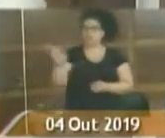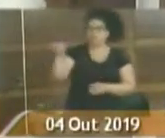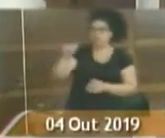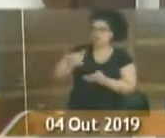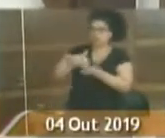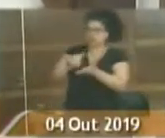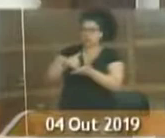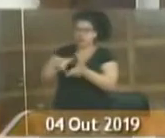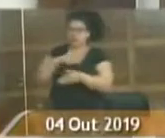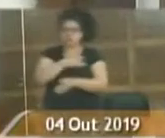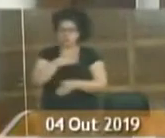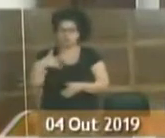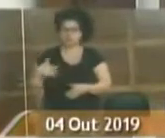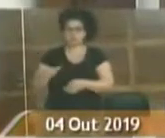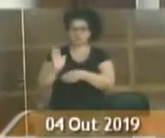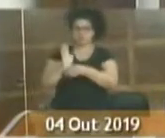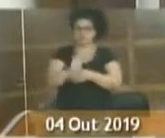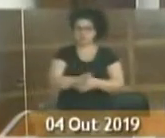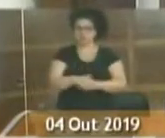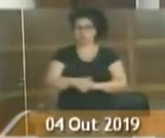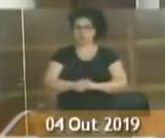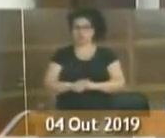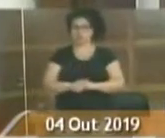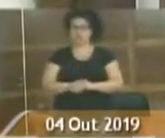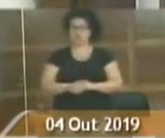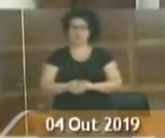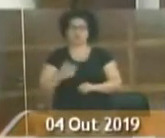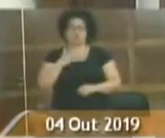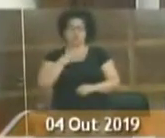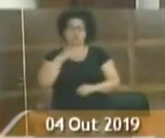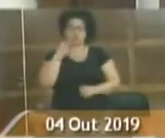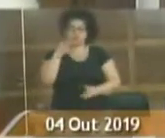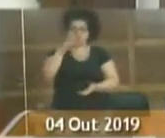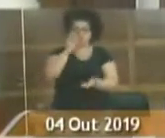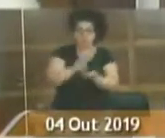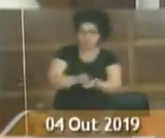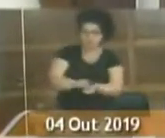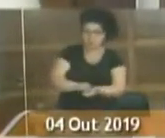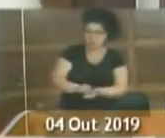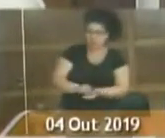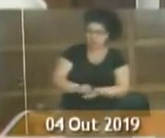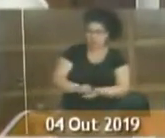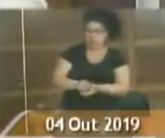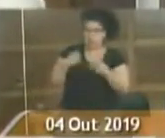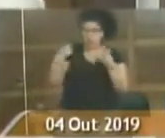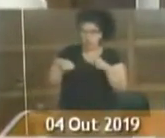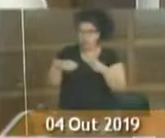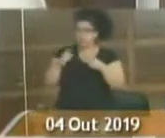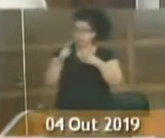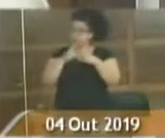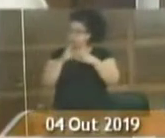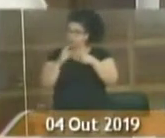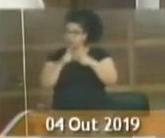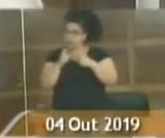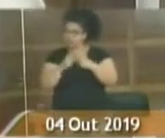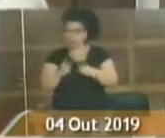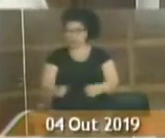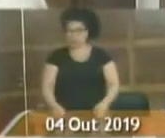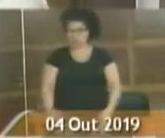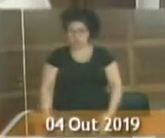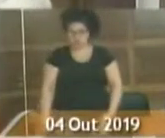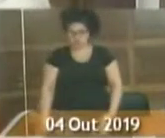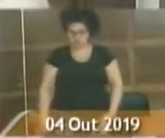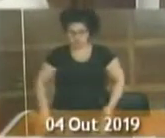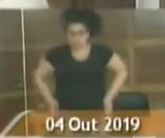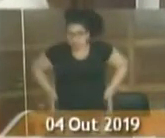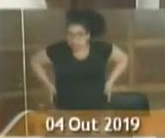ele ajudar. Porque outra coisa, ninguém pode afirmar quando vê o bicho. Lembra que eu mostrei? 3 gatinhos machucados